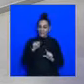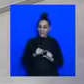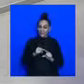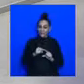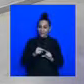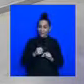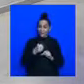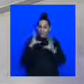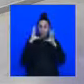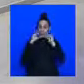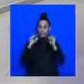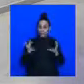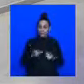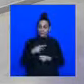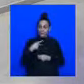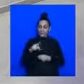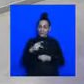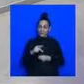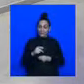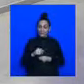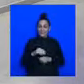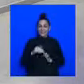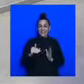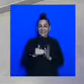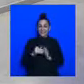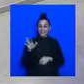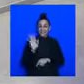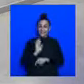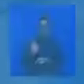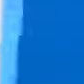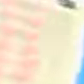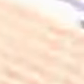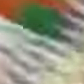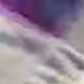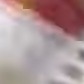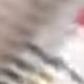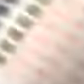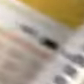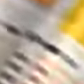da caixa da RedeTV uma ótima noite para você e até mais